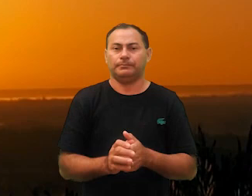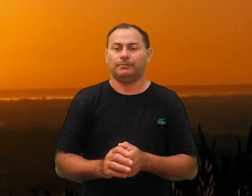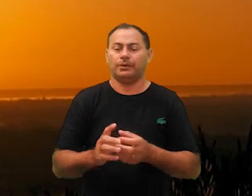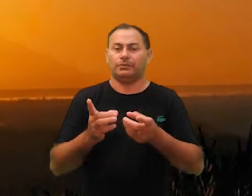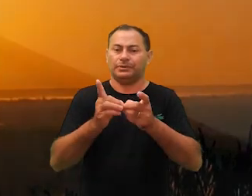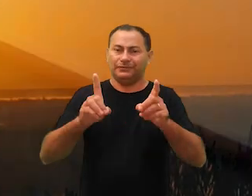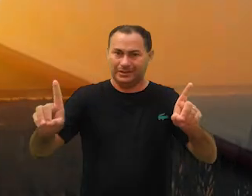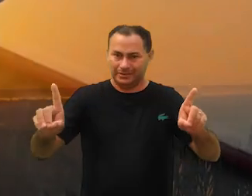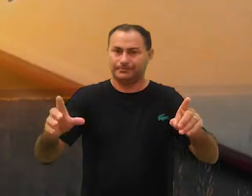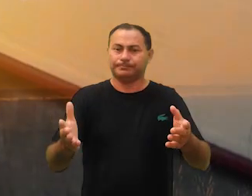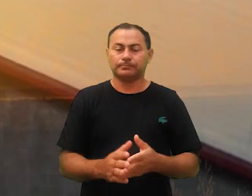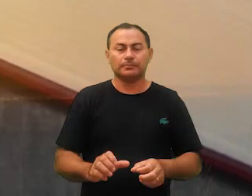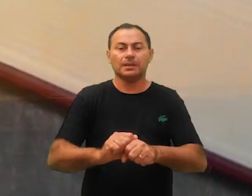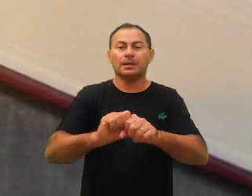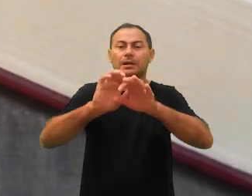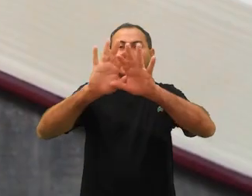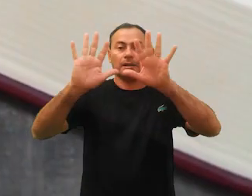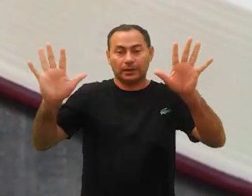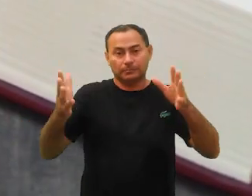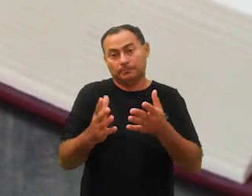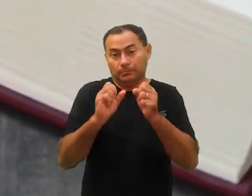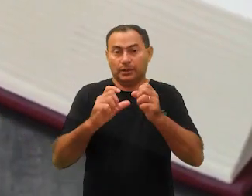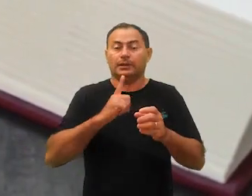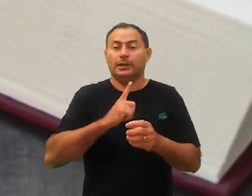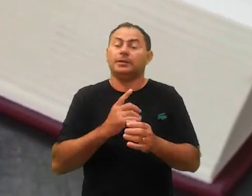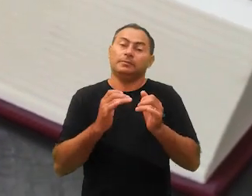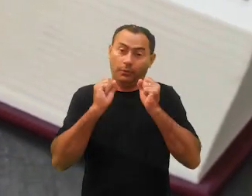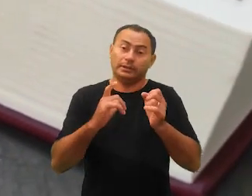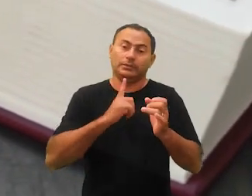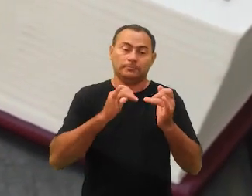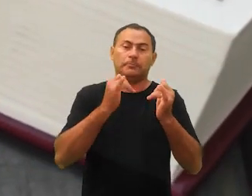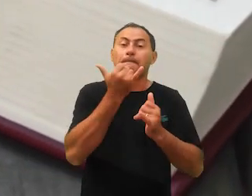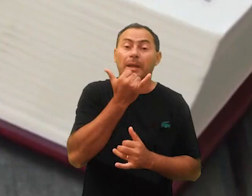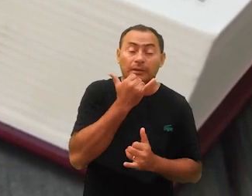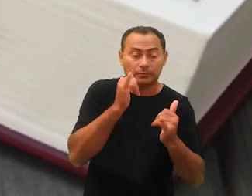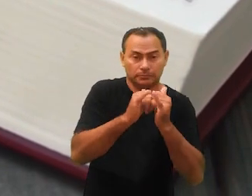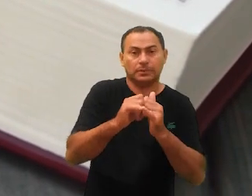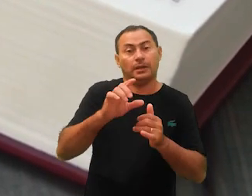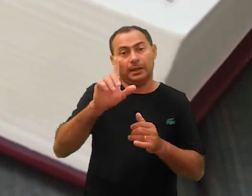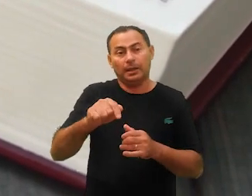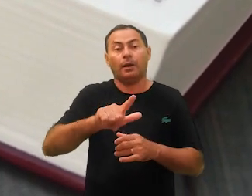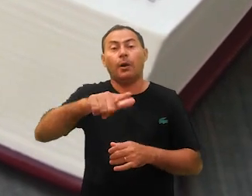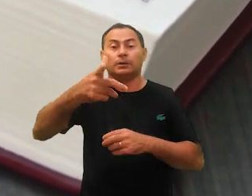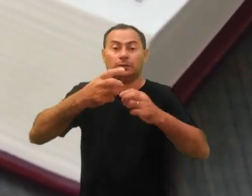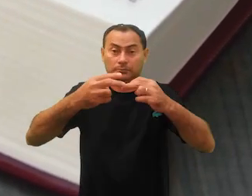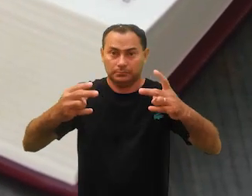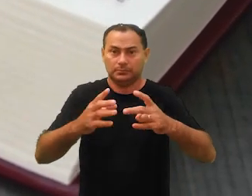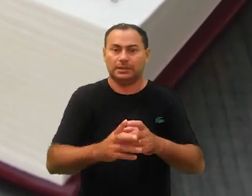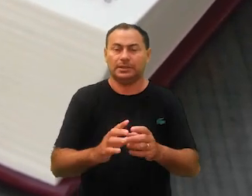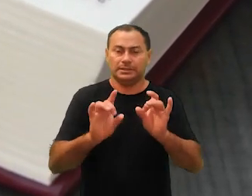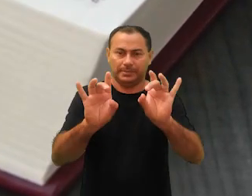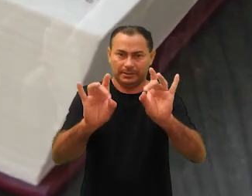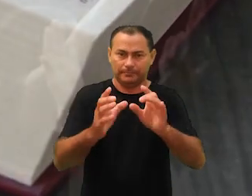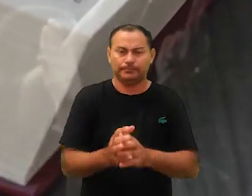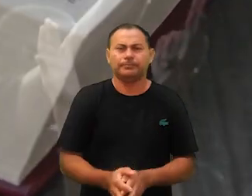quê? Para o divórcio. Mas é claro, pode haver o perdão. E isso é uma outra questão